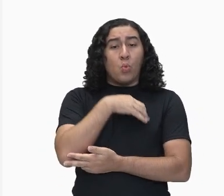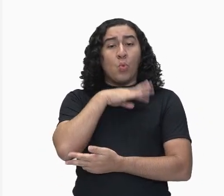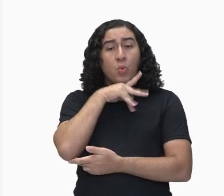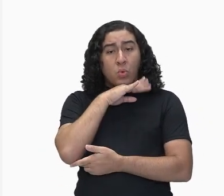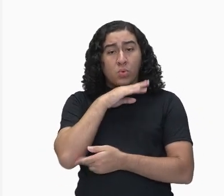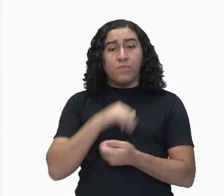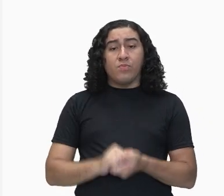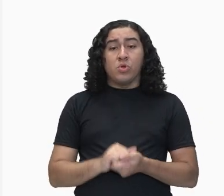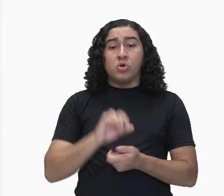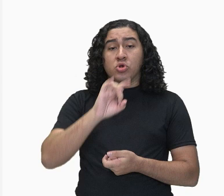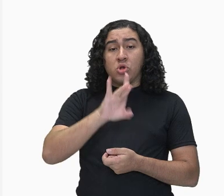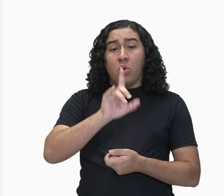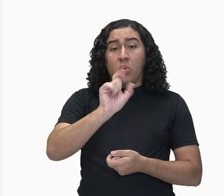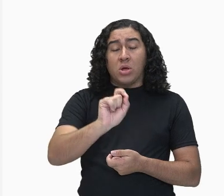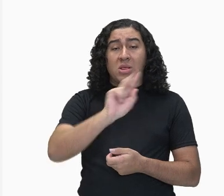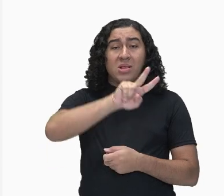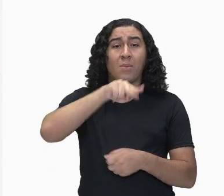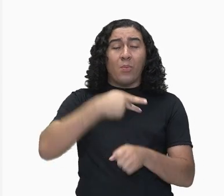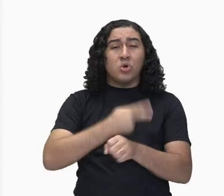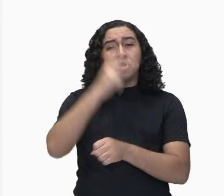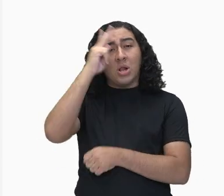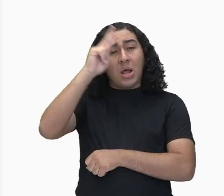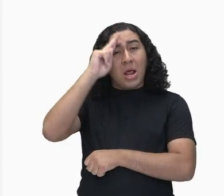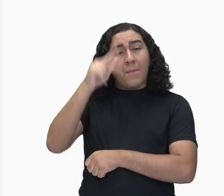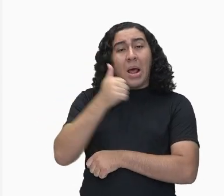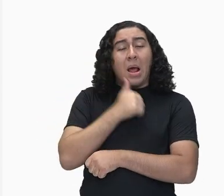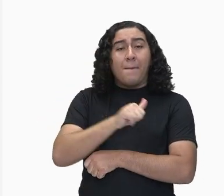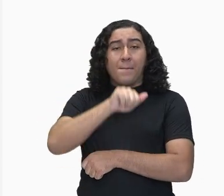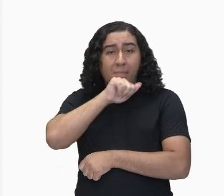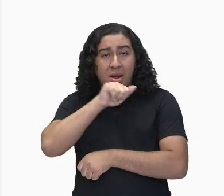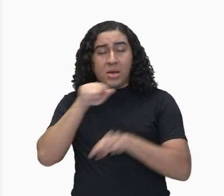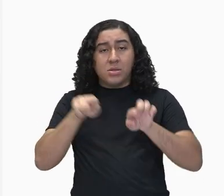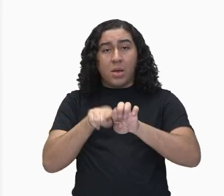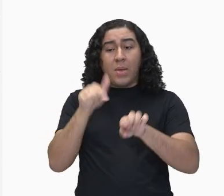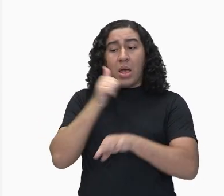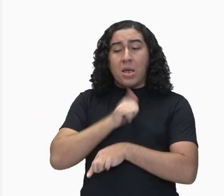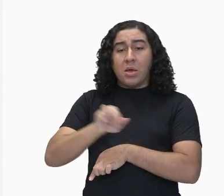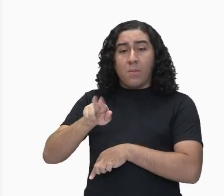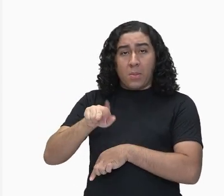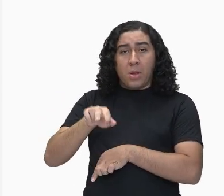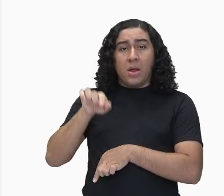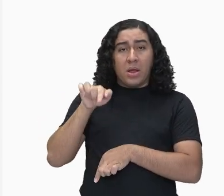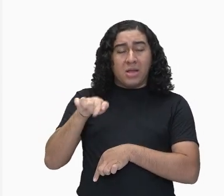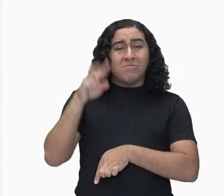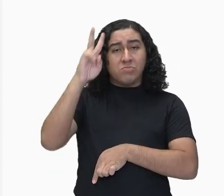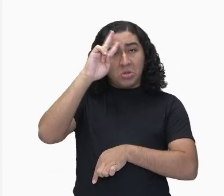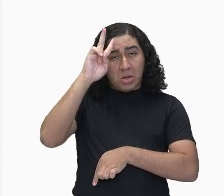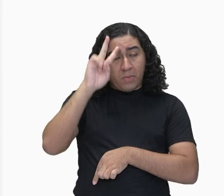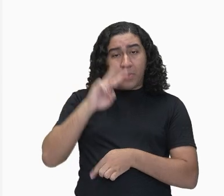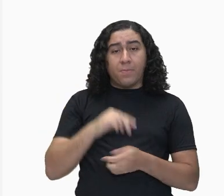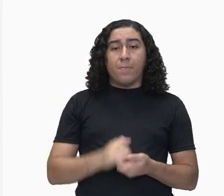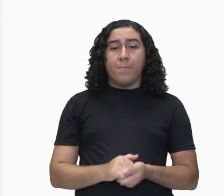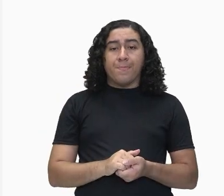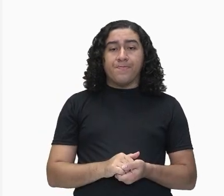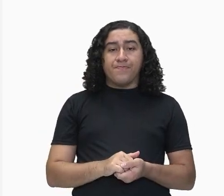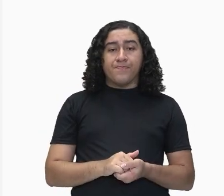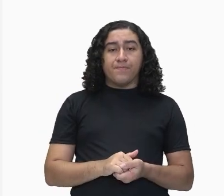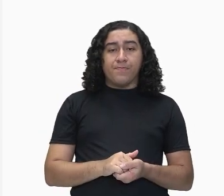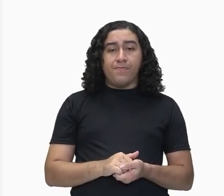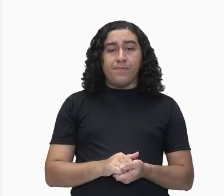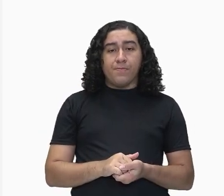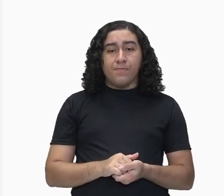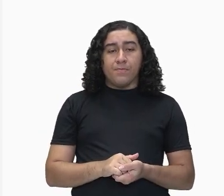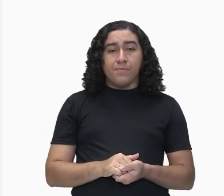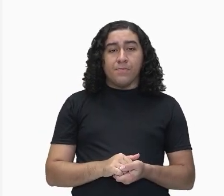amenizada somente com a lembrança da mãe e da irmã, neste momento, né, de dor. Tem a morte